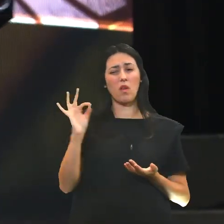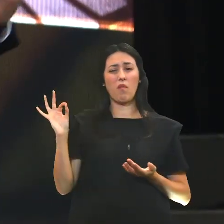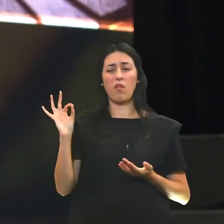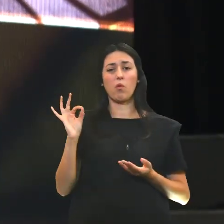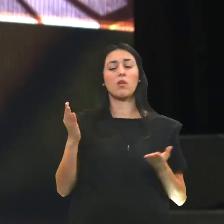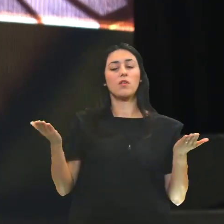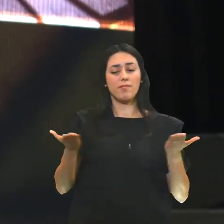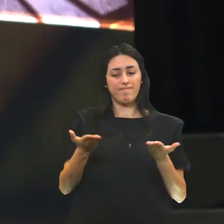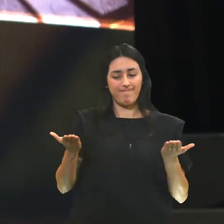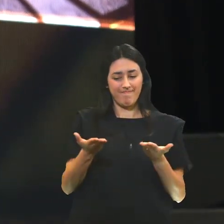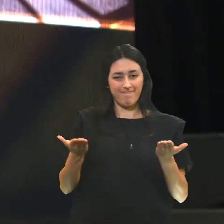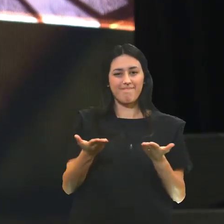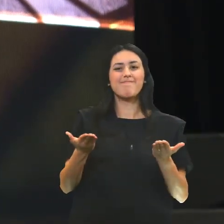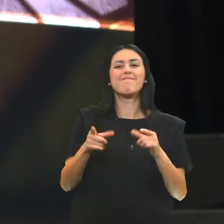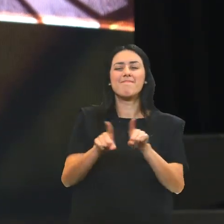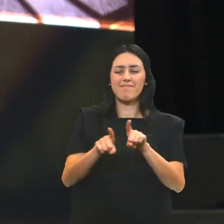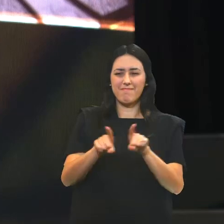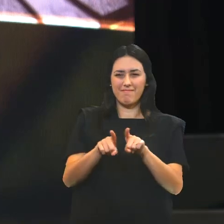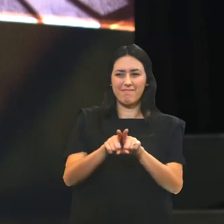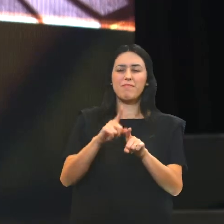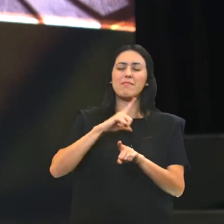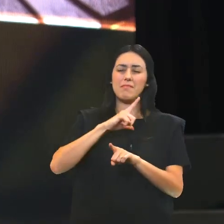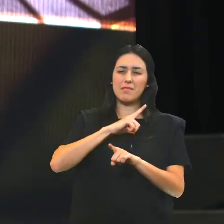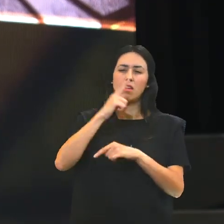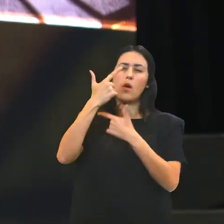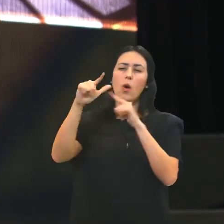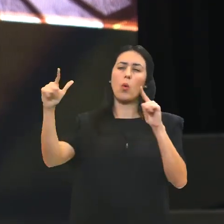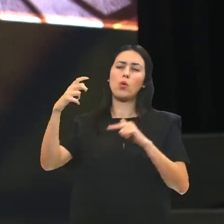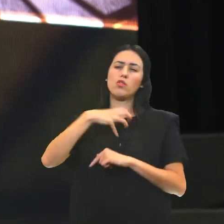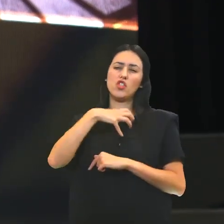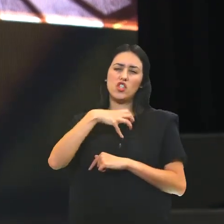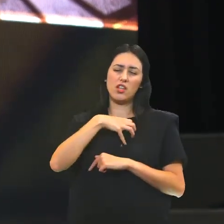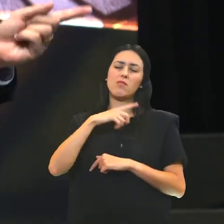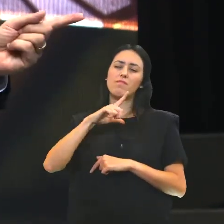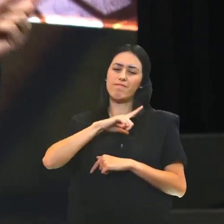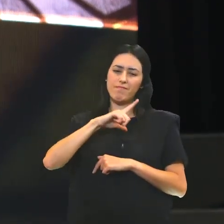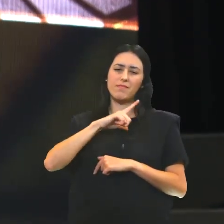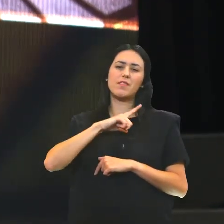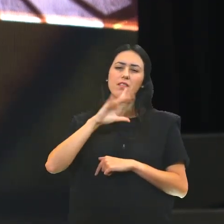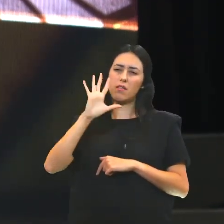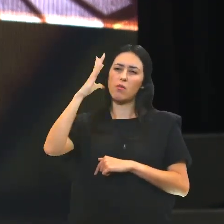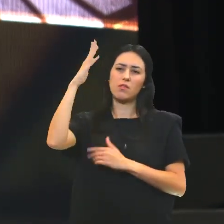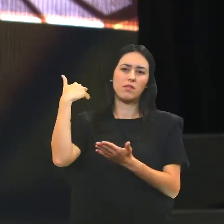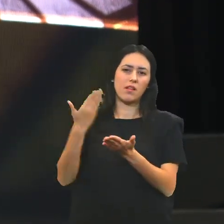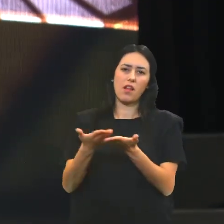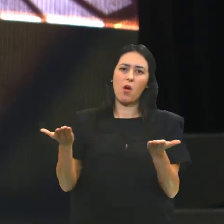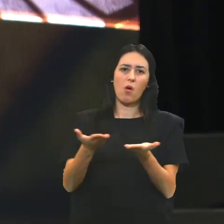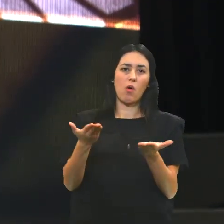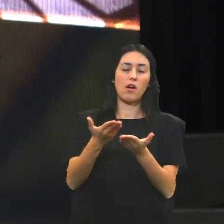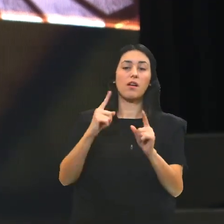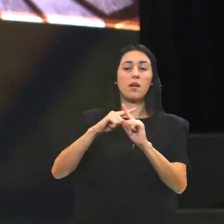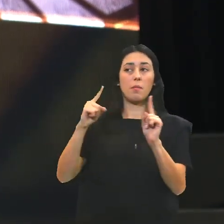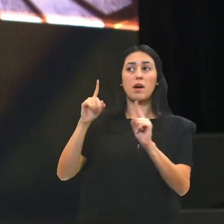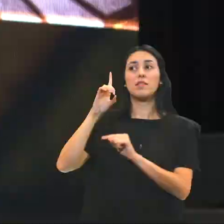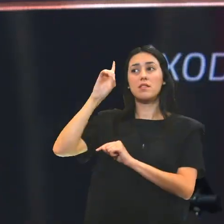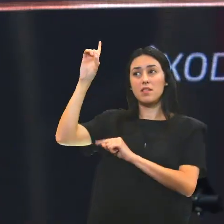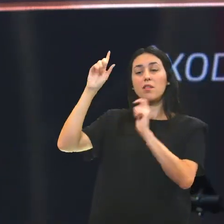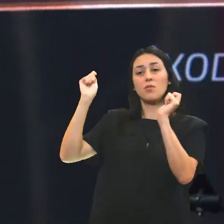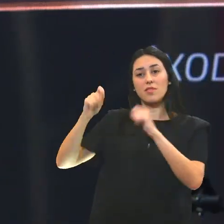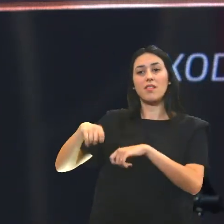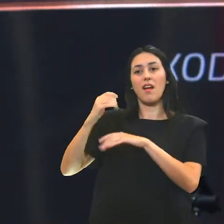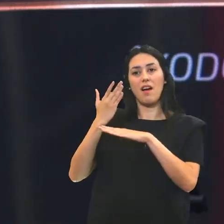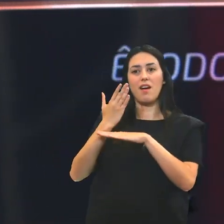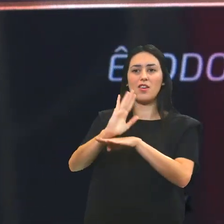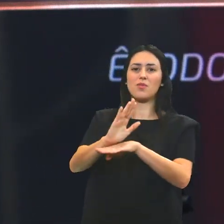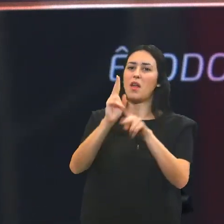nos nossos dias de outras formas. Mas o mesmo Deus que intervém lá, intervém aqui. E sabe o que Ele